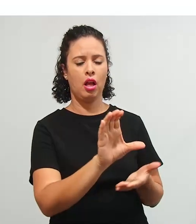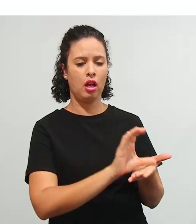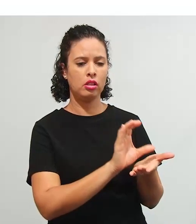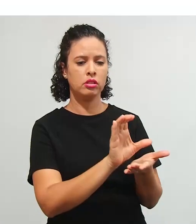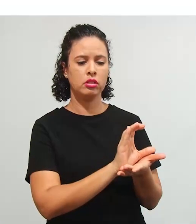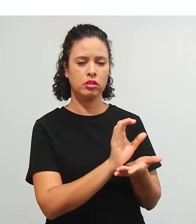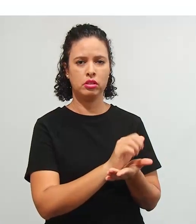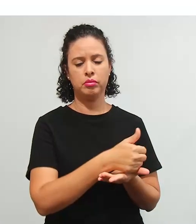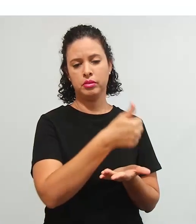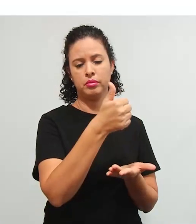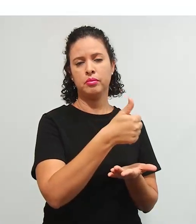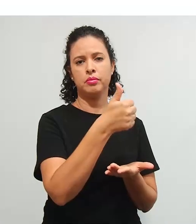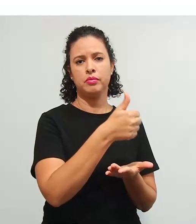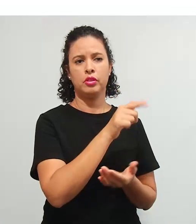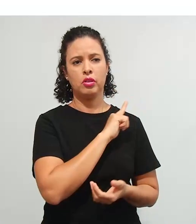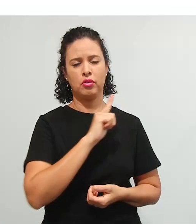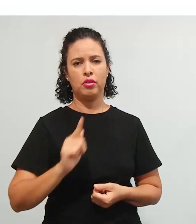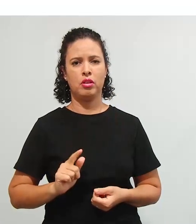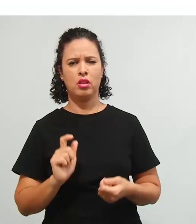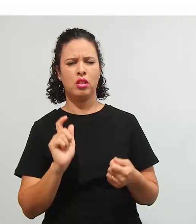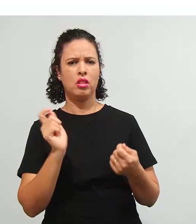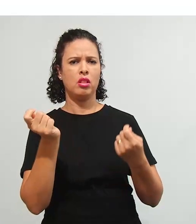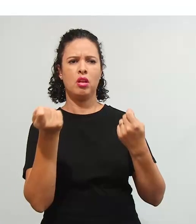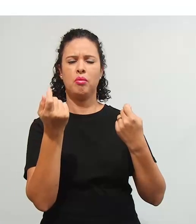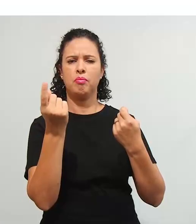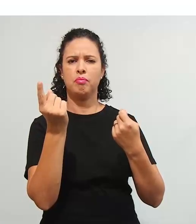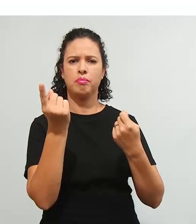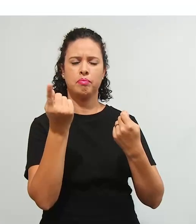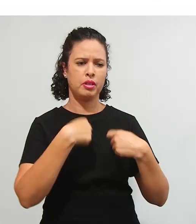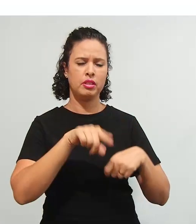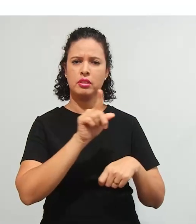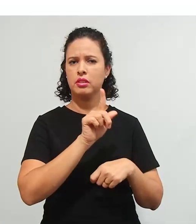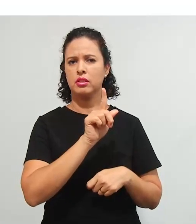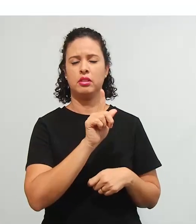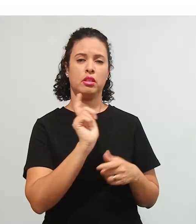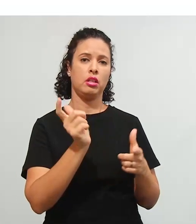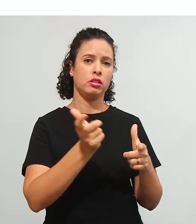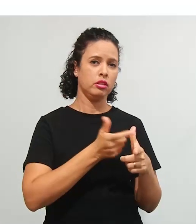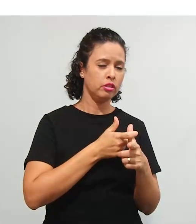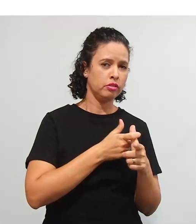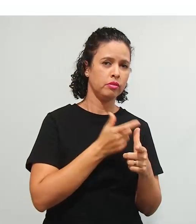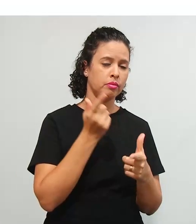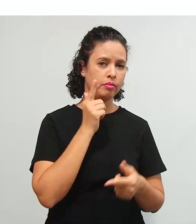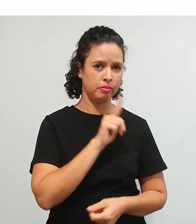uma dívida para conseguir. São os tributos,